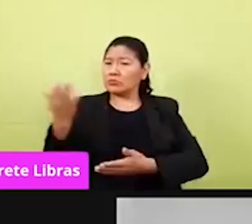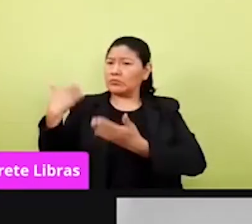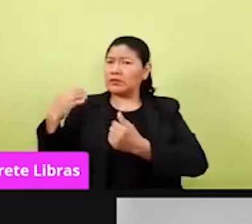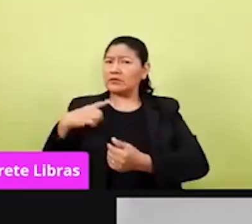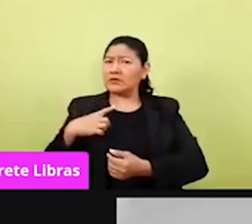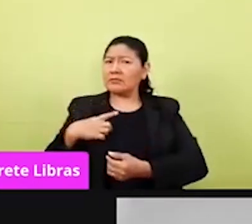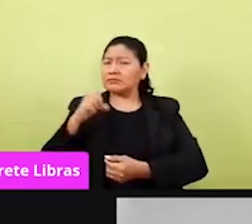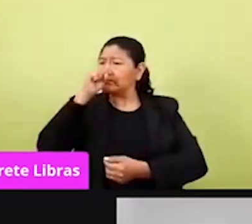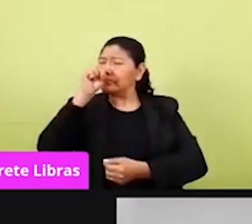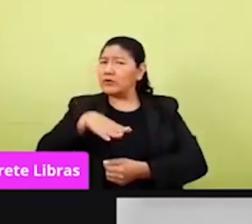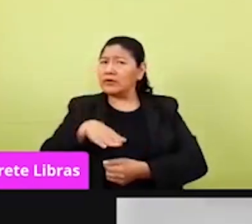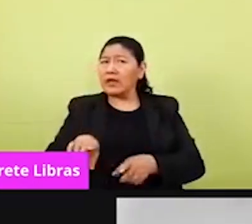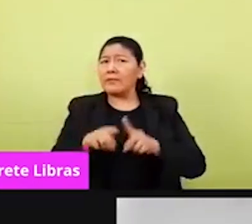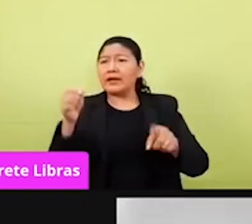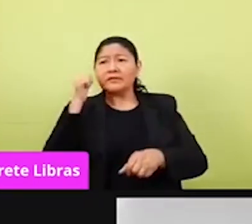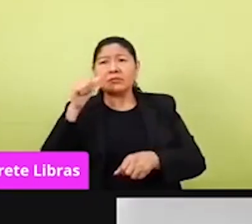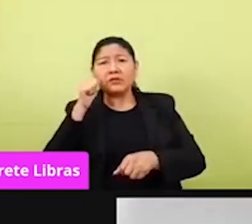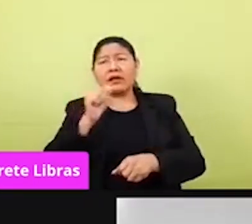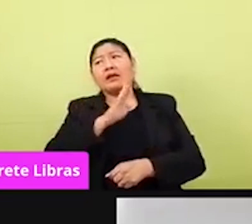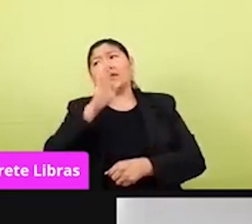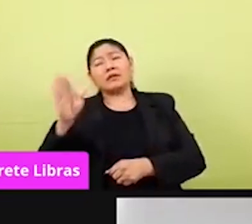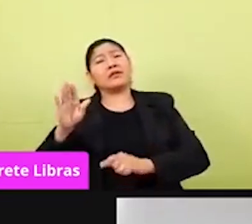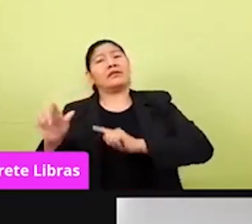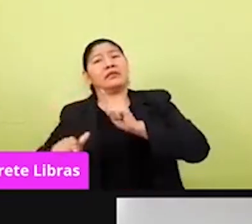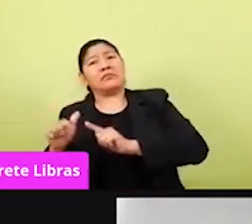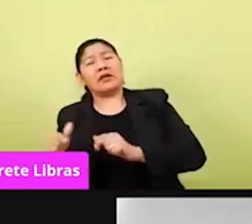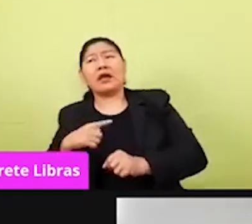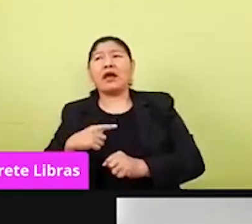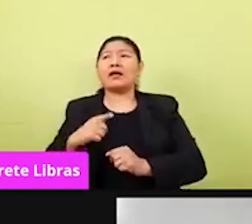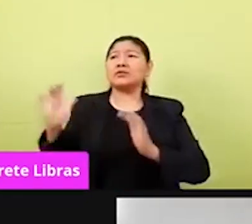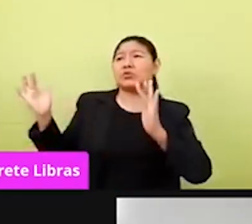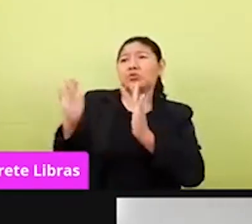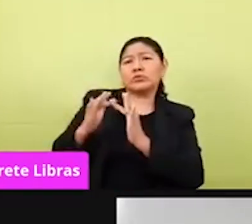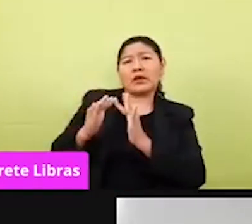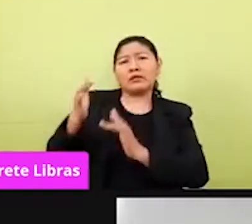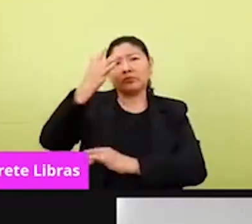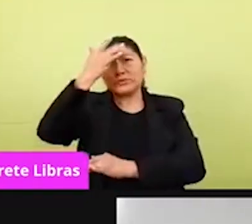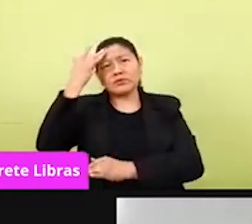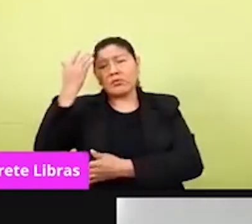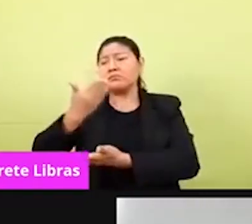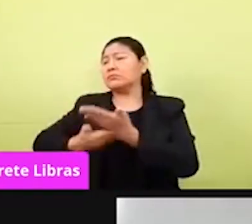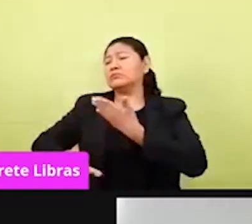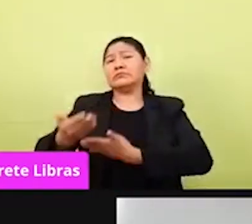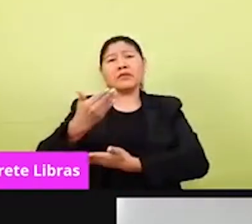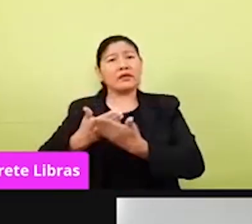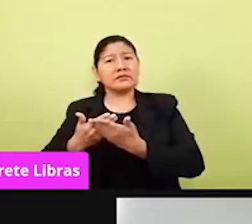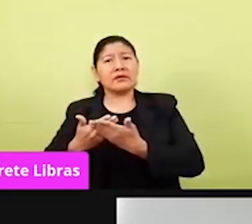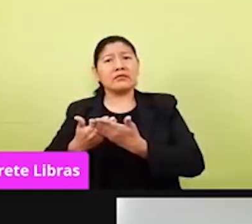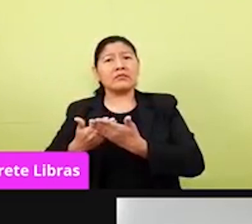essa convivência, esse aumento das horas de convivência, esse aumento dos conflitos dentro de